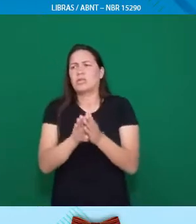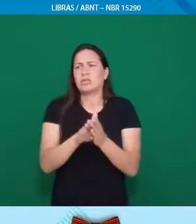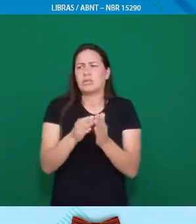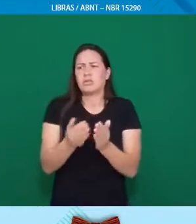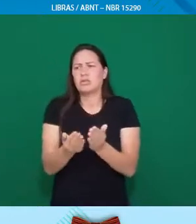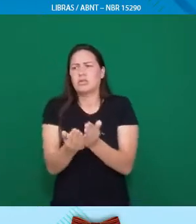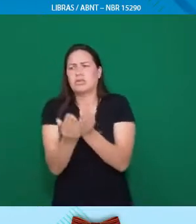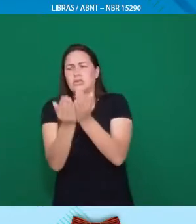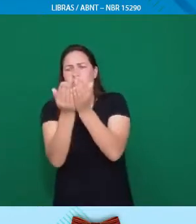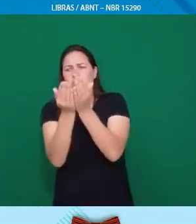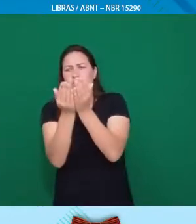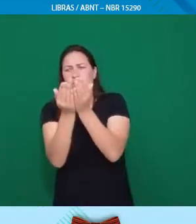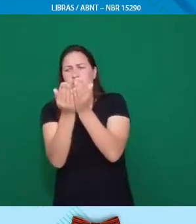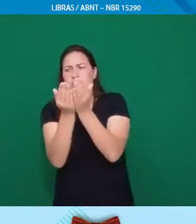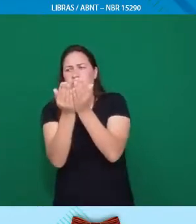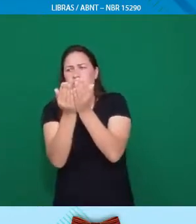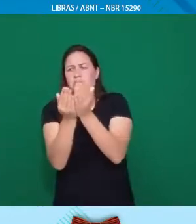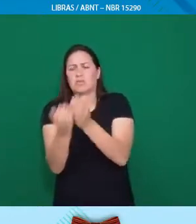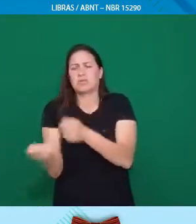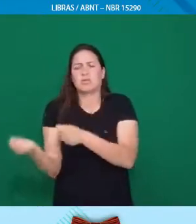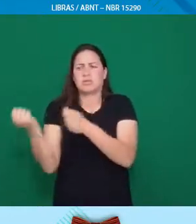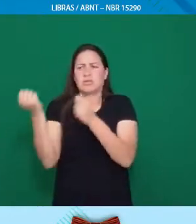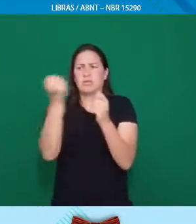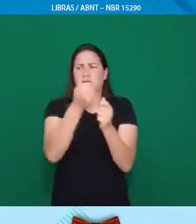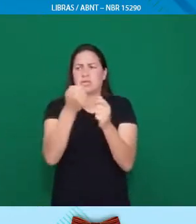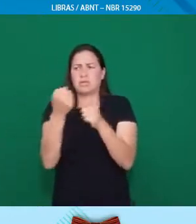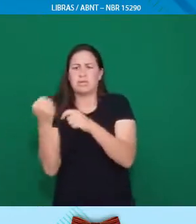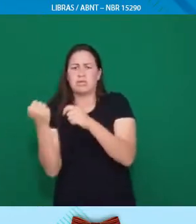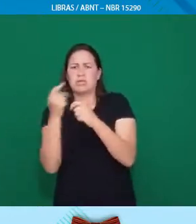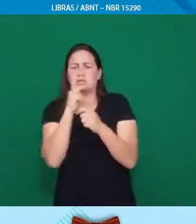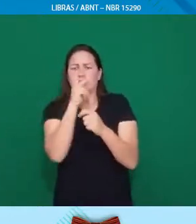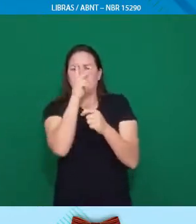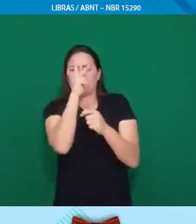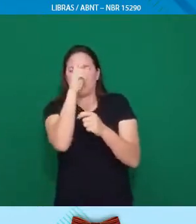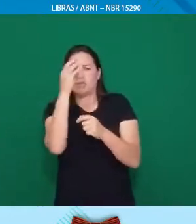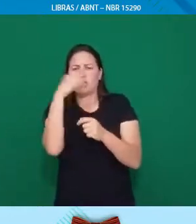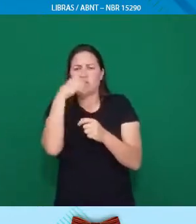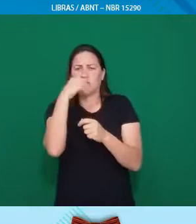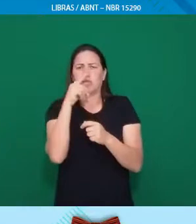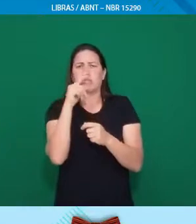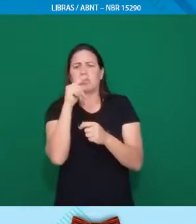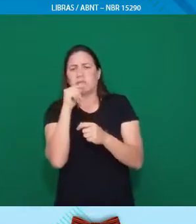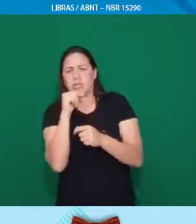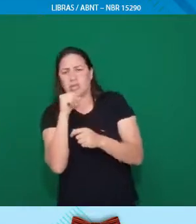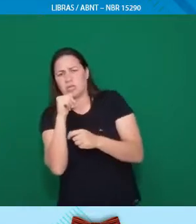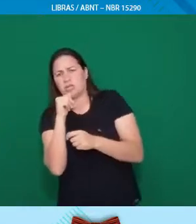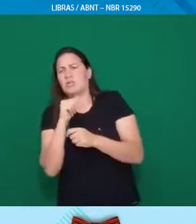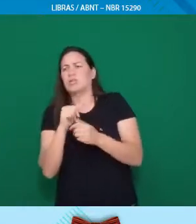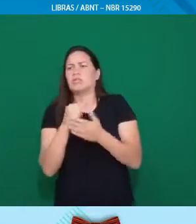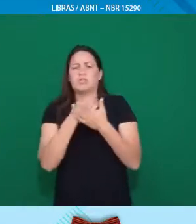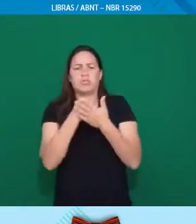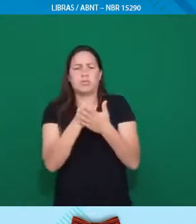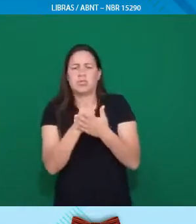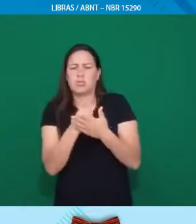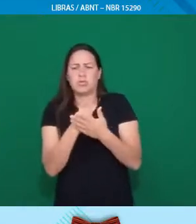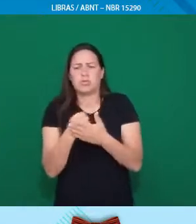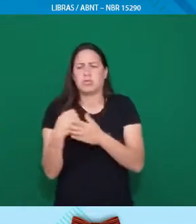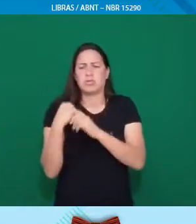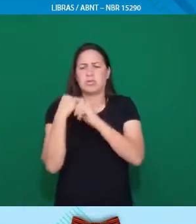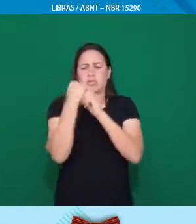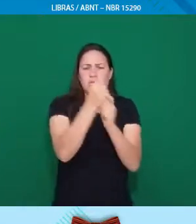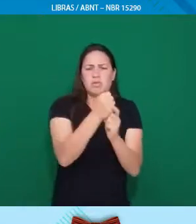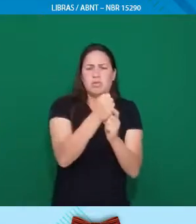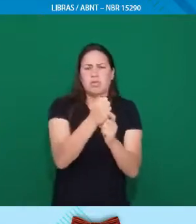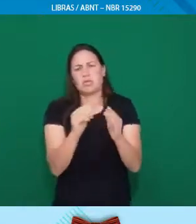cheguei encostei o barco e a foi gritando para ele já foi puxando cara não tinha mais força que estava se afogando e você não podia pegar